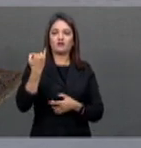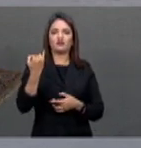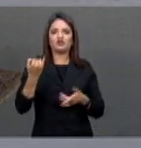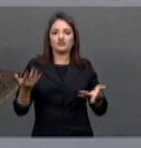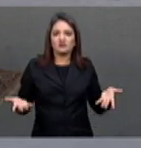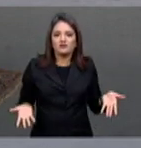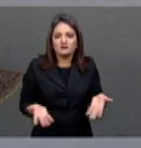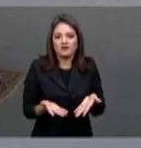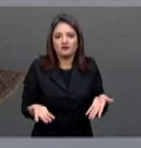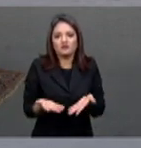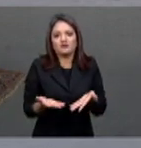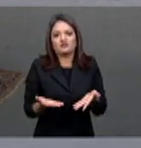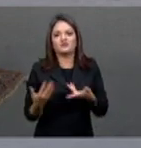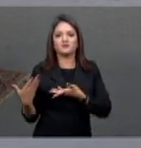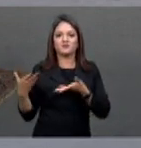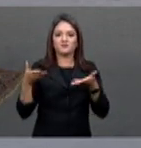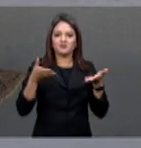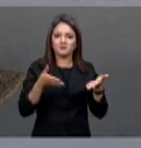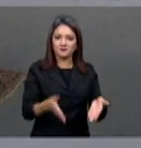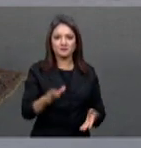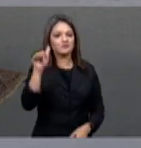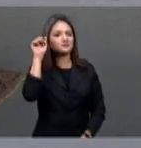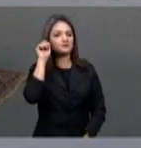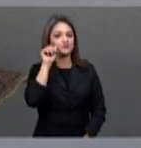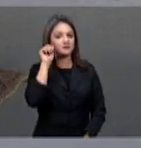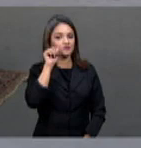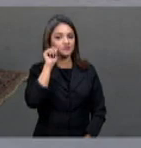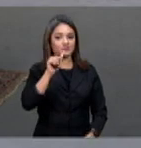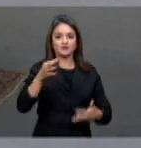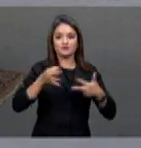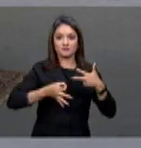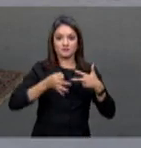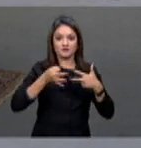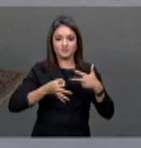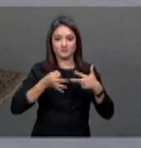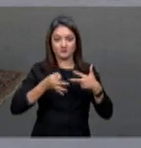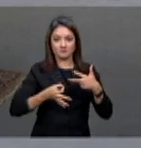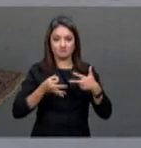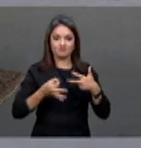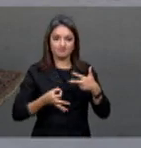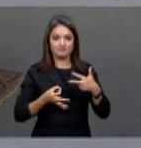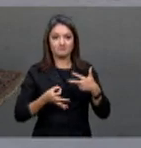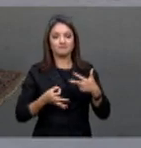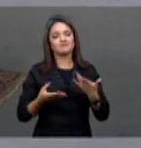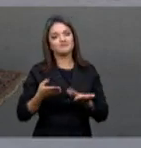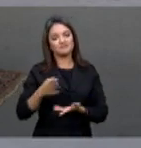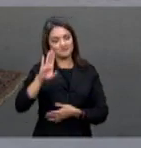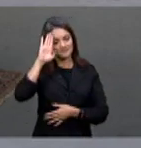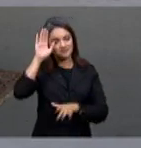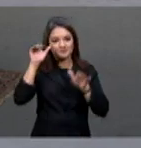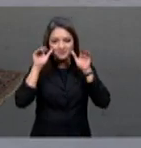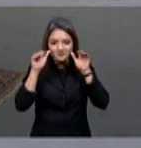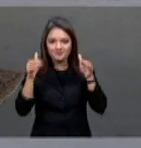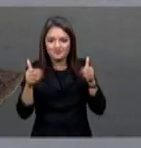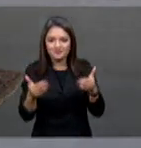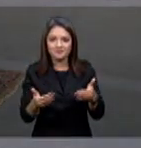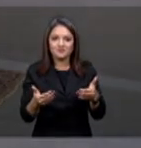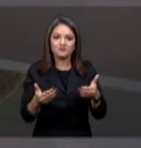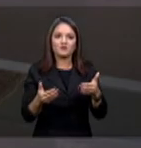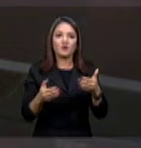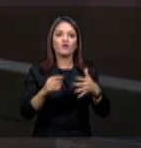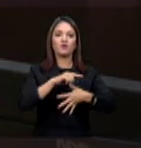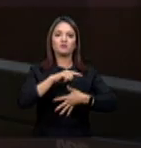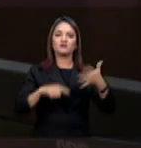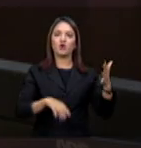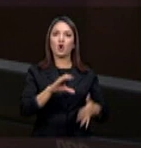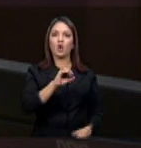à participação institucional feminina no poder judiciário com especial enfoque no quinto